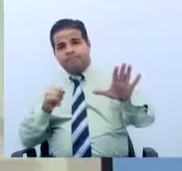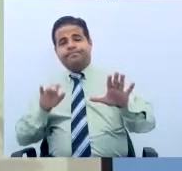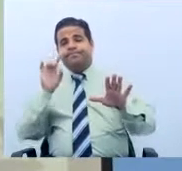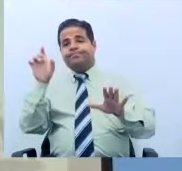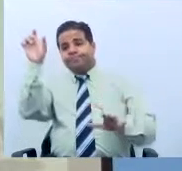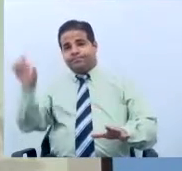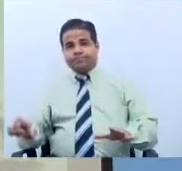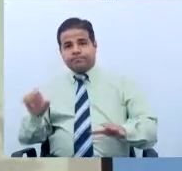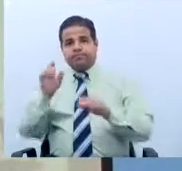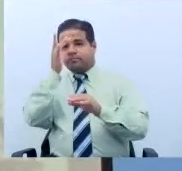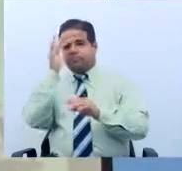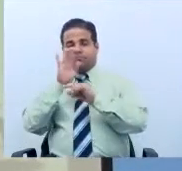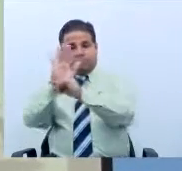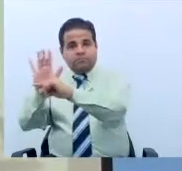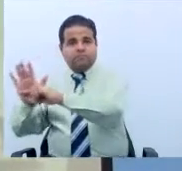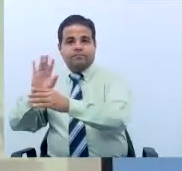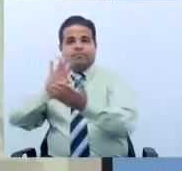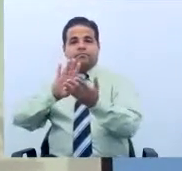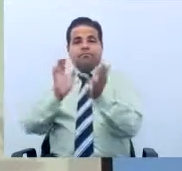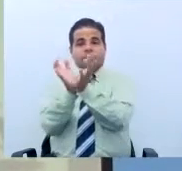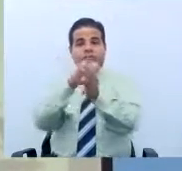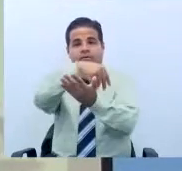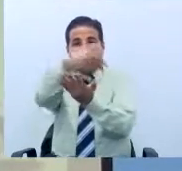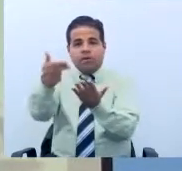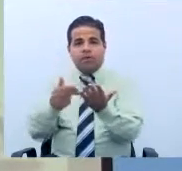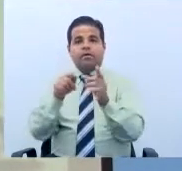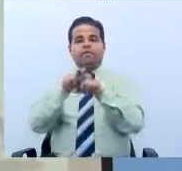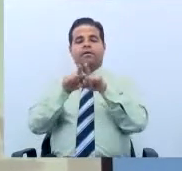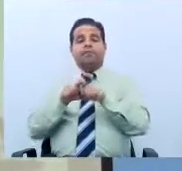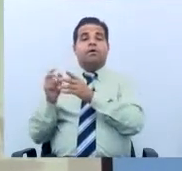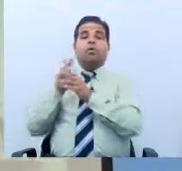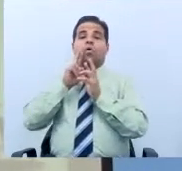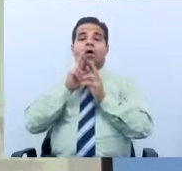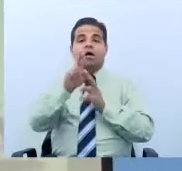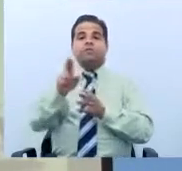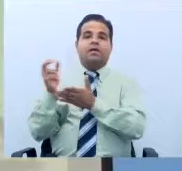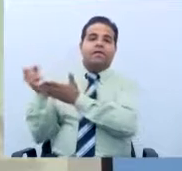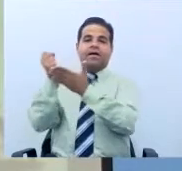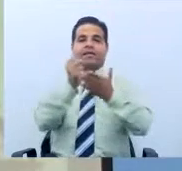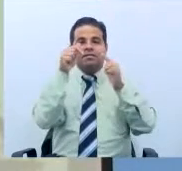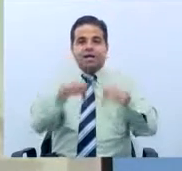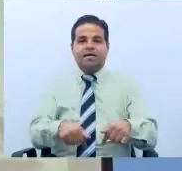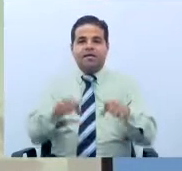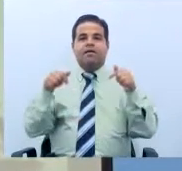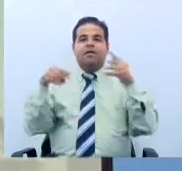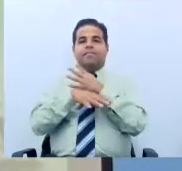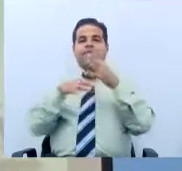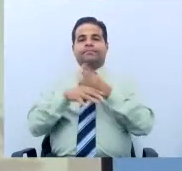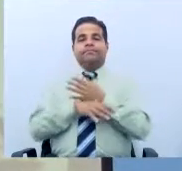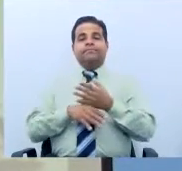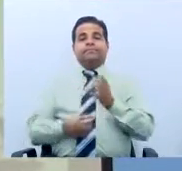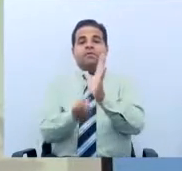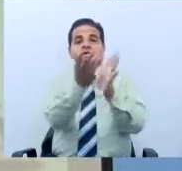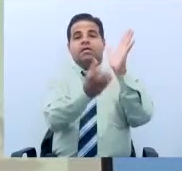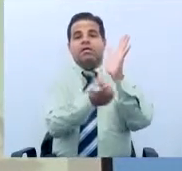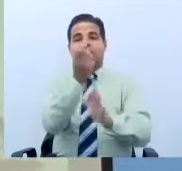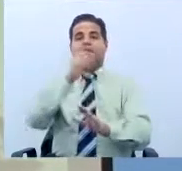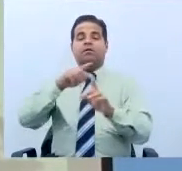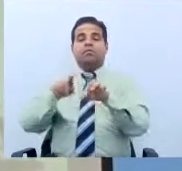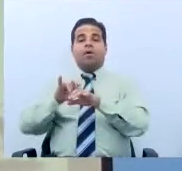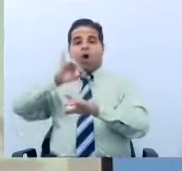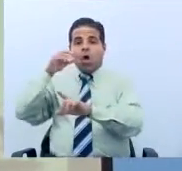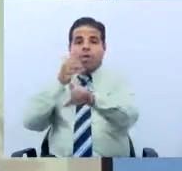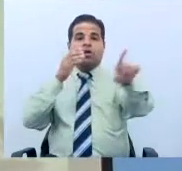aqueles que serão beneficiados, mas principalmente pelo resultado que trará para a cidade, empregando, gerando